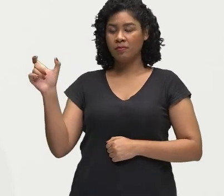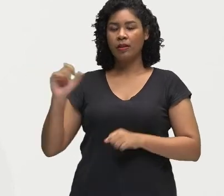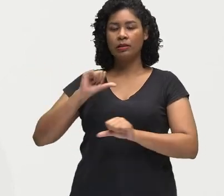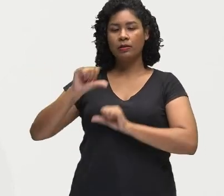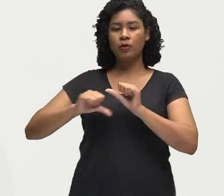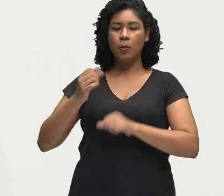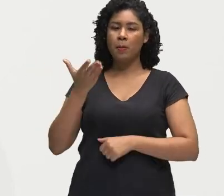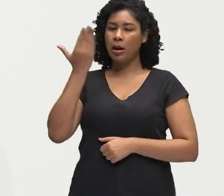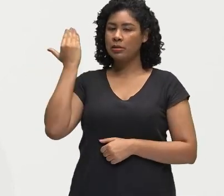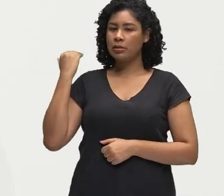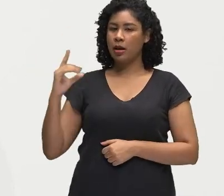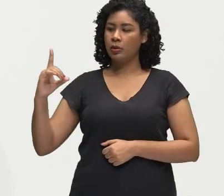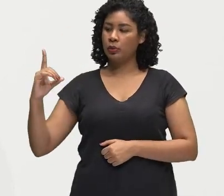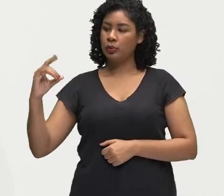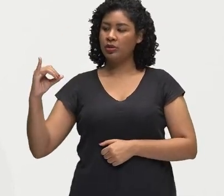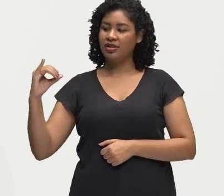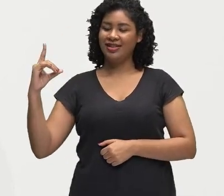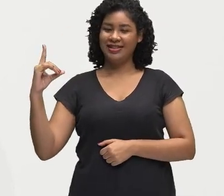did.